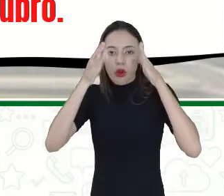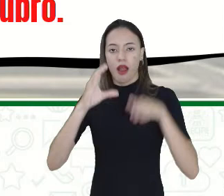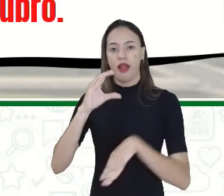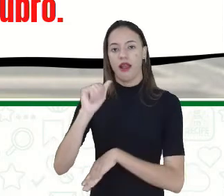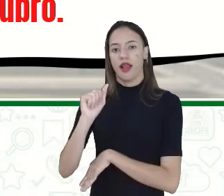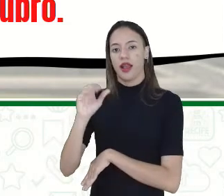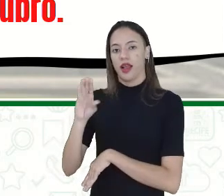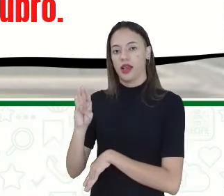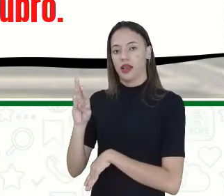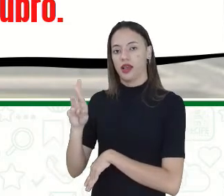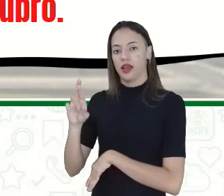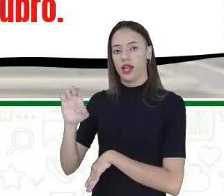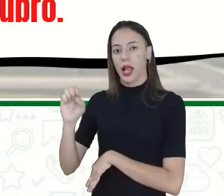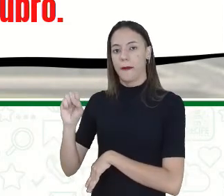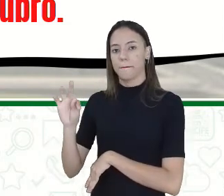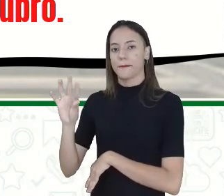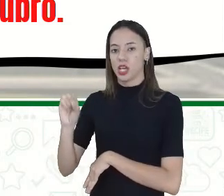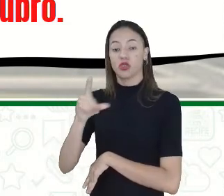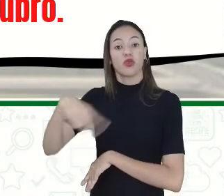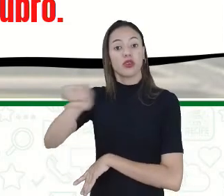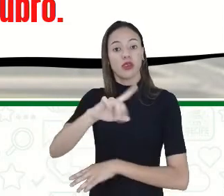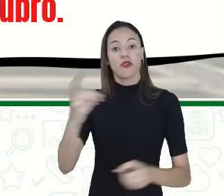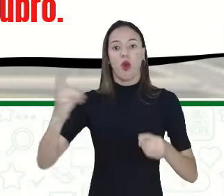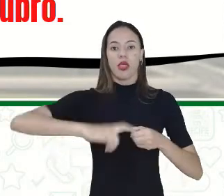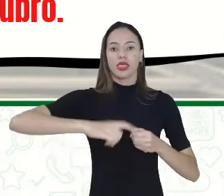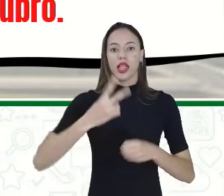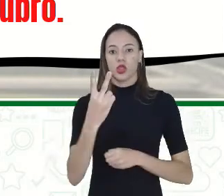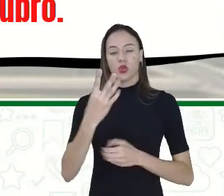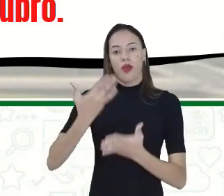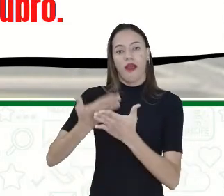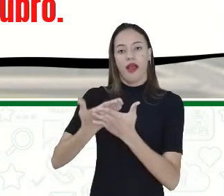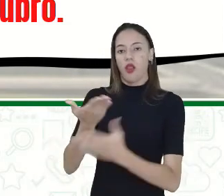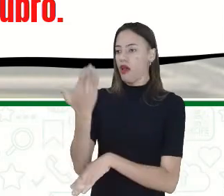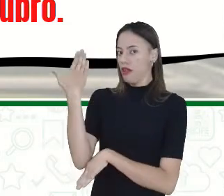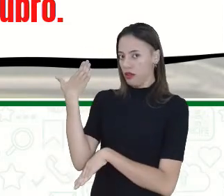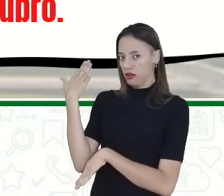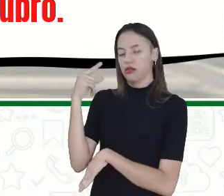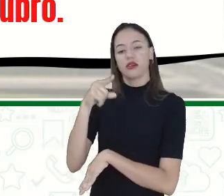se vocês voltarem 2 aulas, vocês vão ver a aula onde a gente